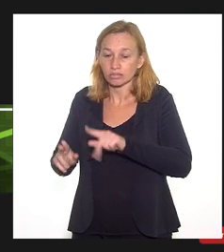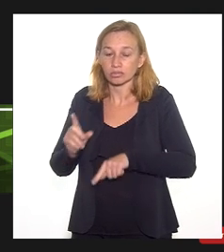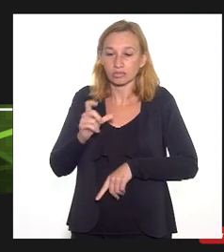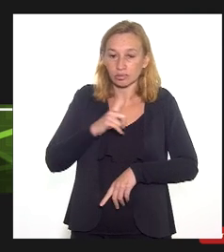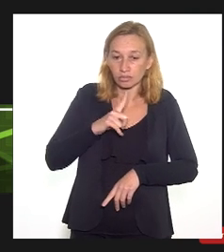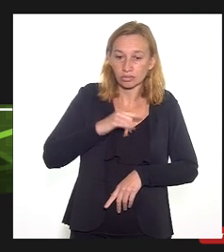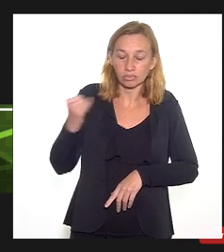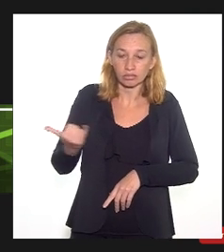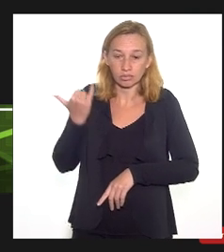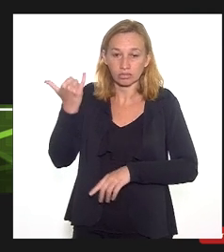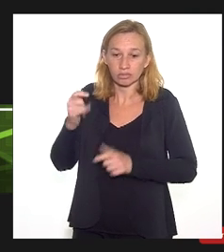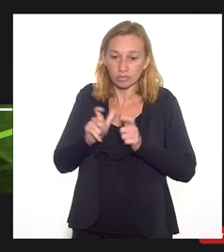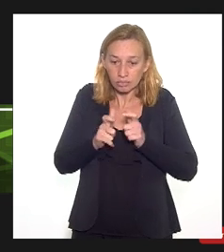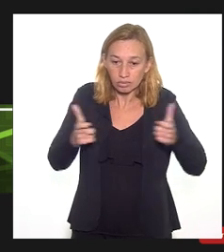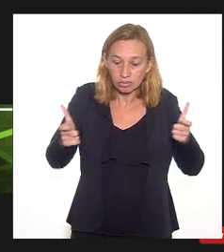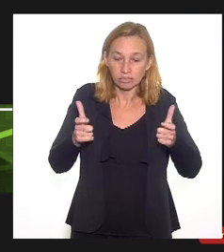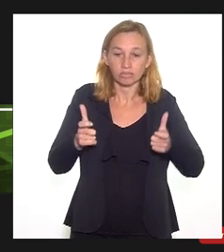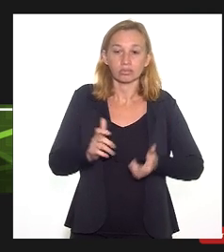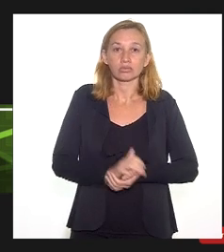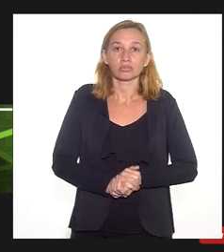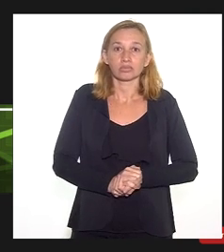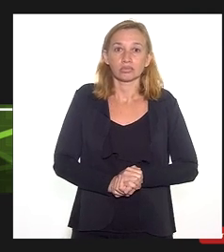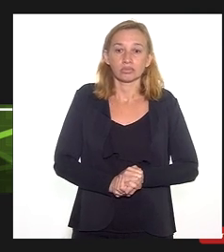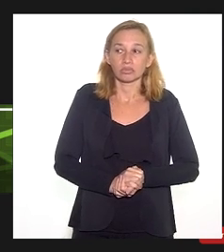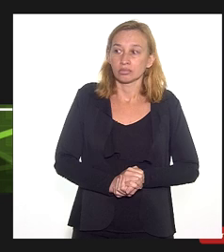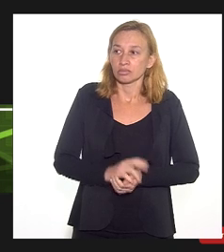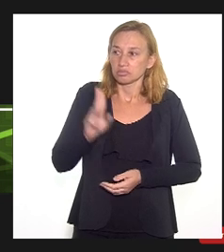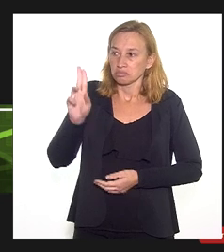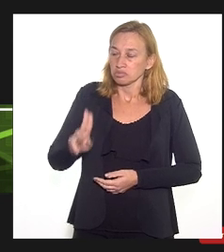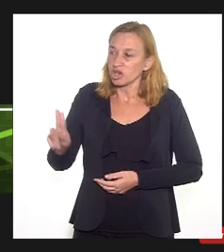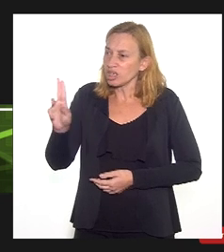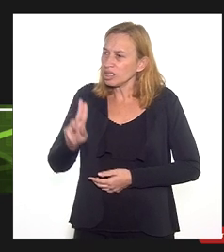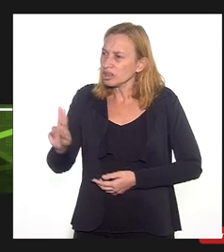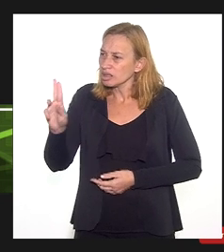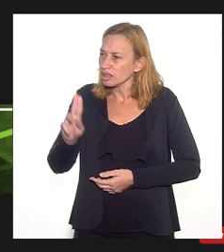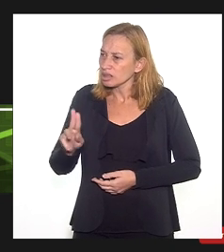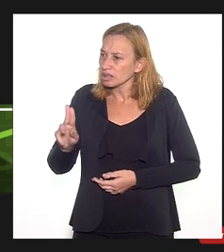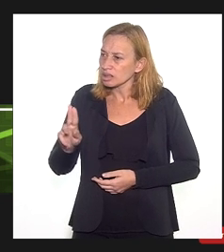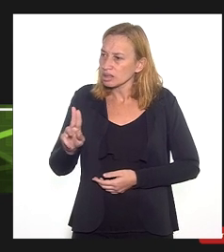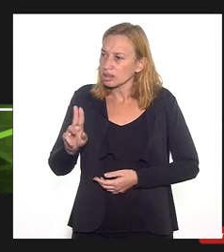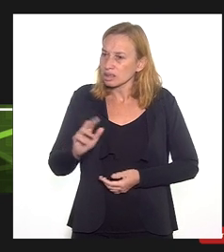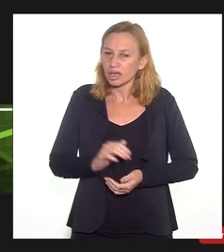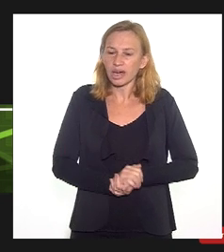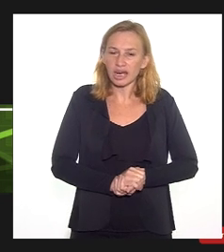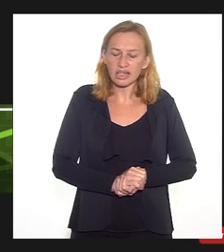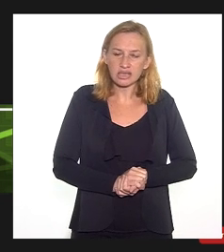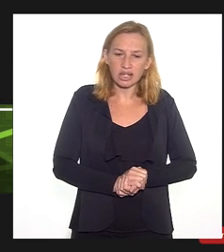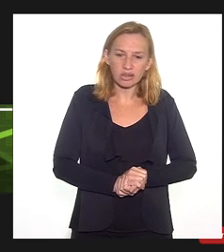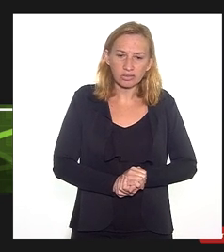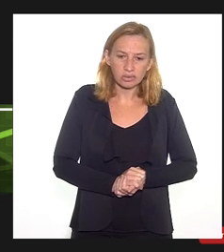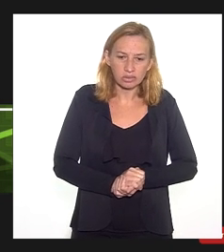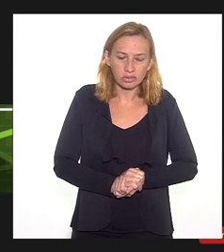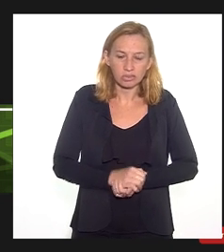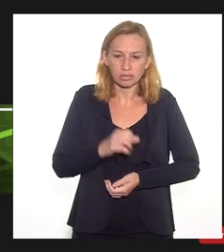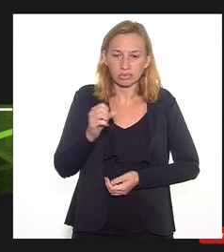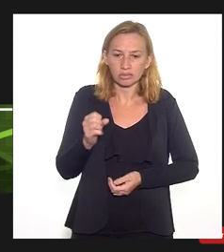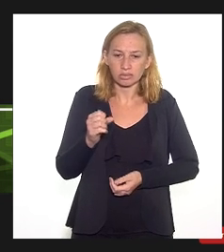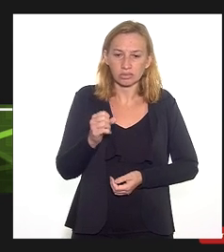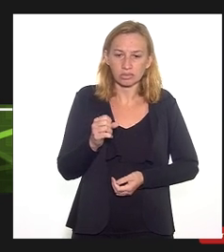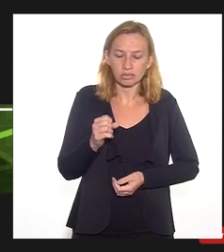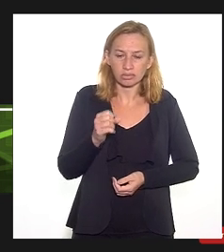importância muito grande é uma universidade que produz muita ciência para o estado é um absurdo